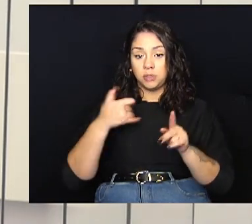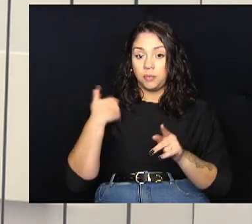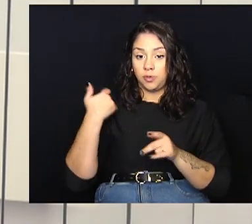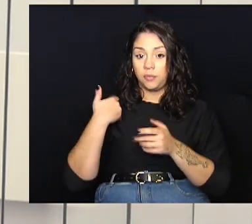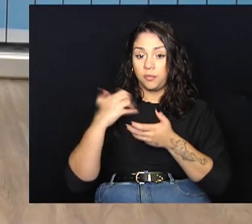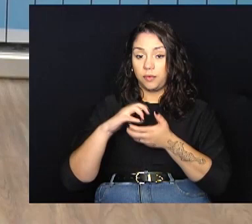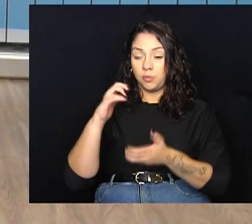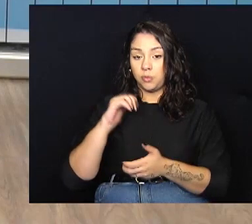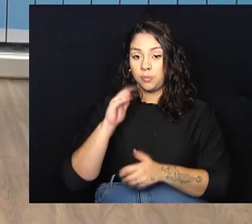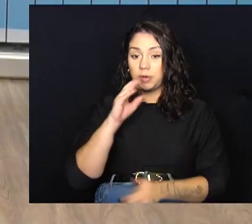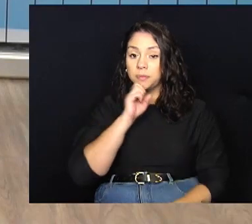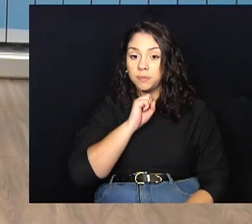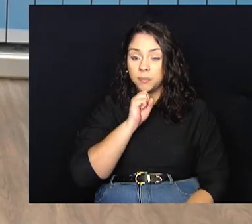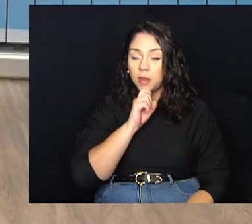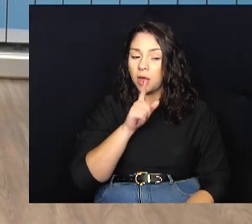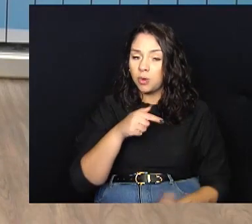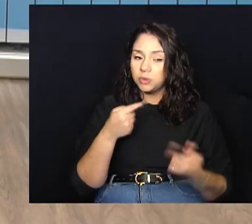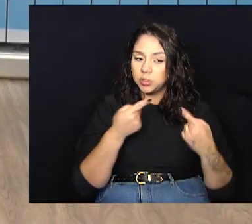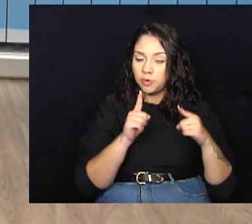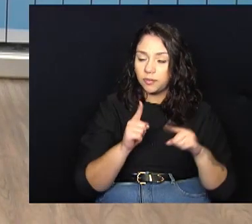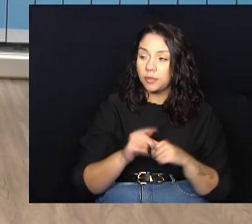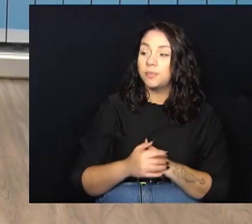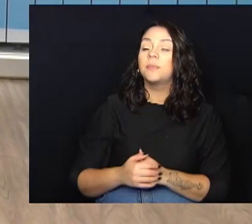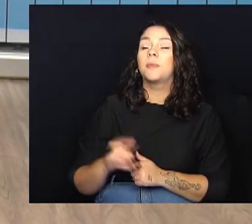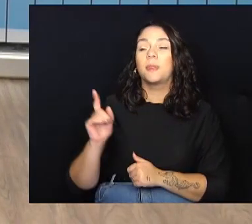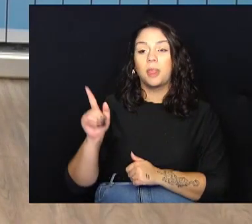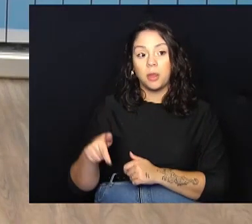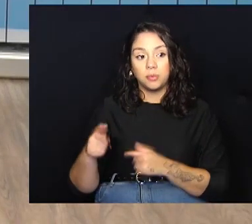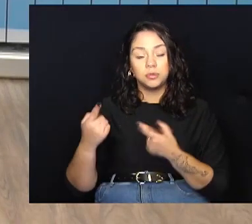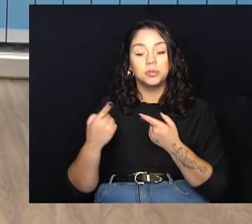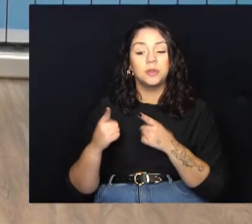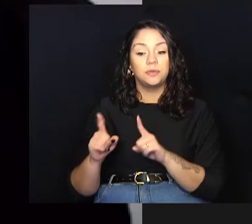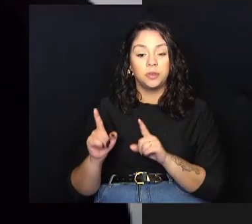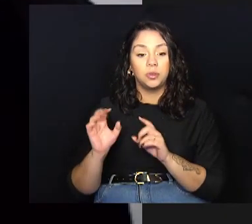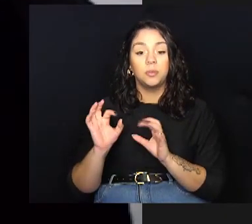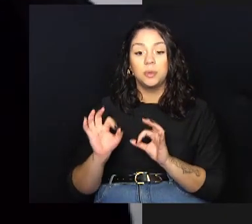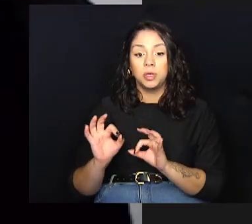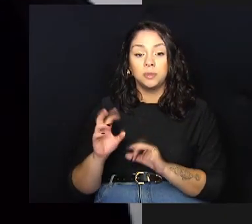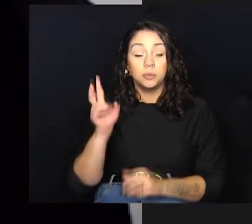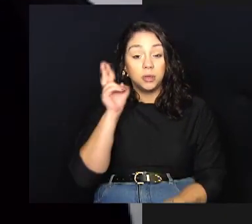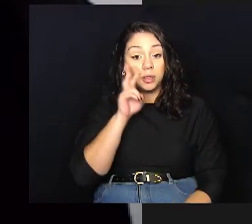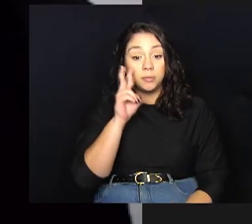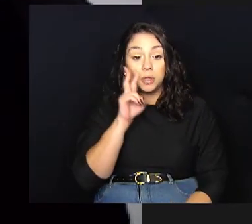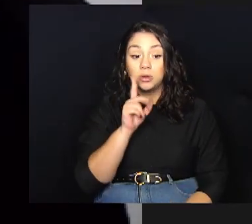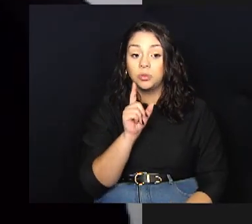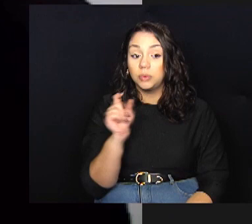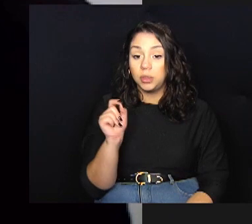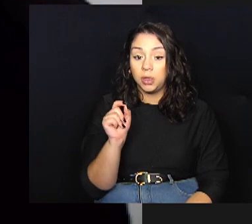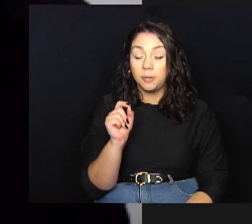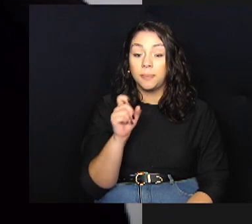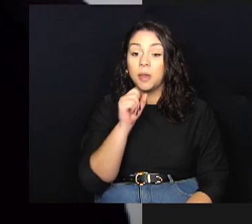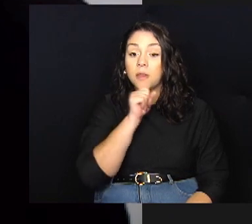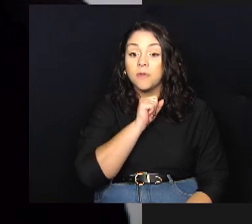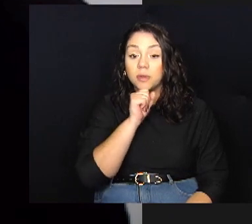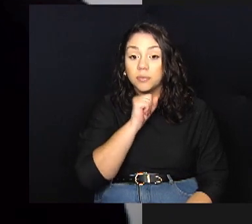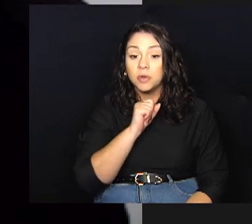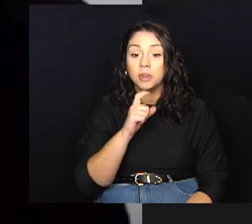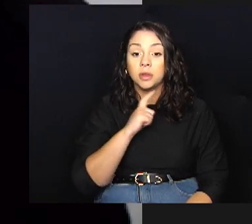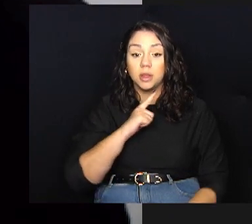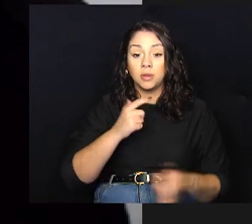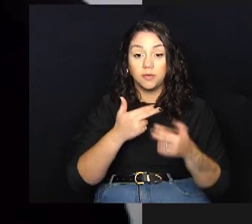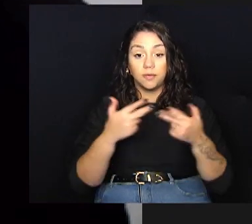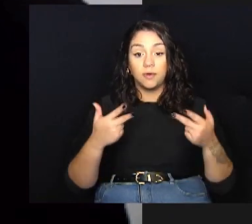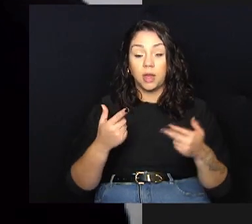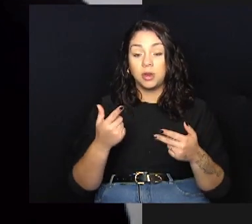enfrentado Esse é um grande desafio né Lembrando que que esse envelhecimento ele tem vários